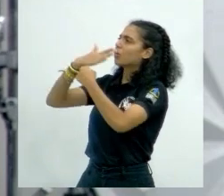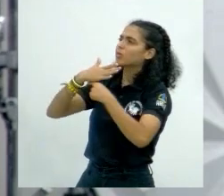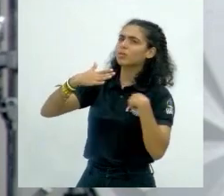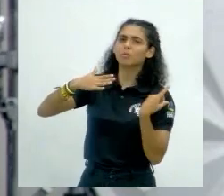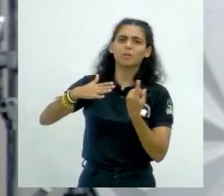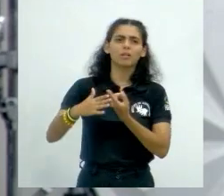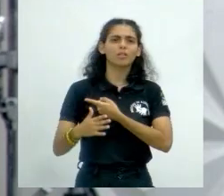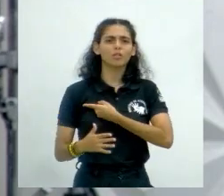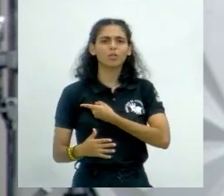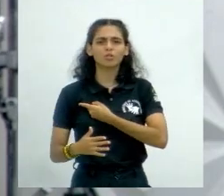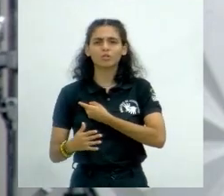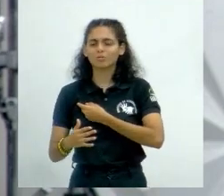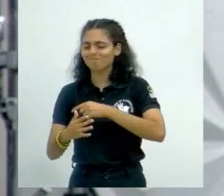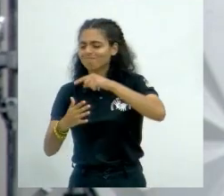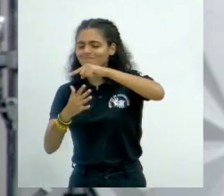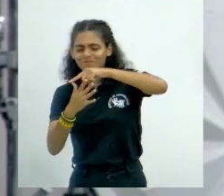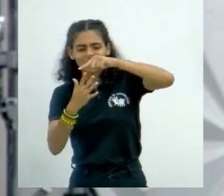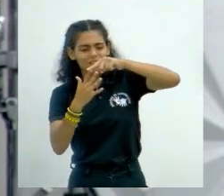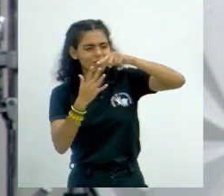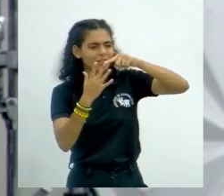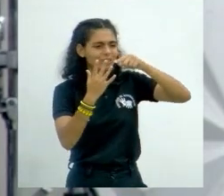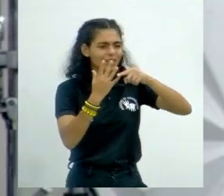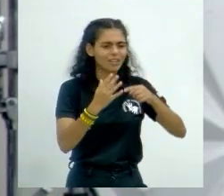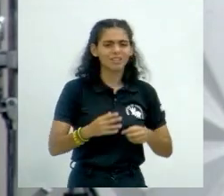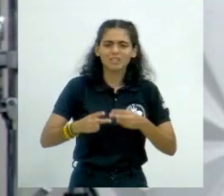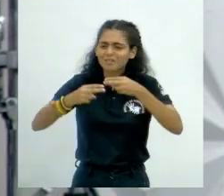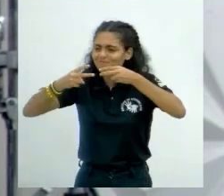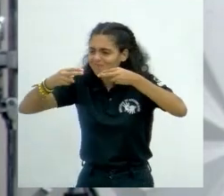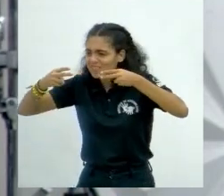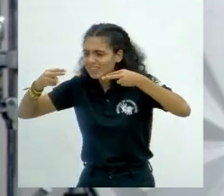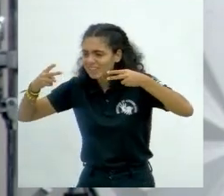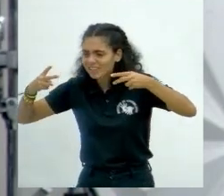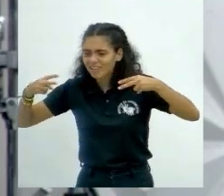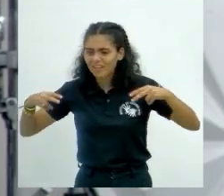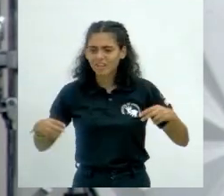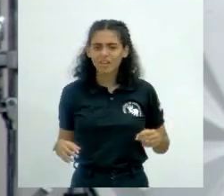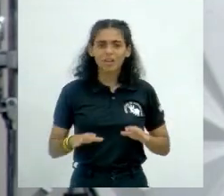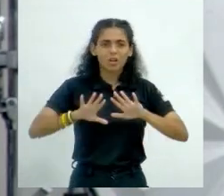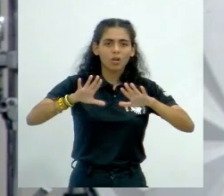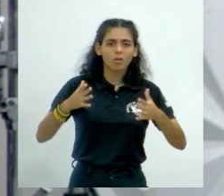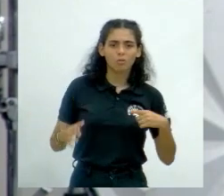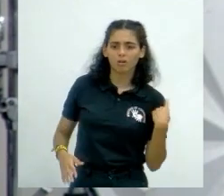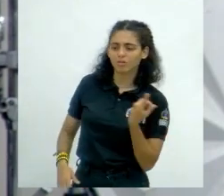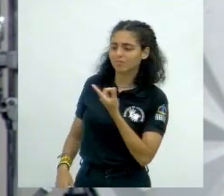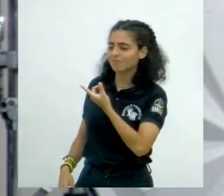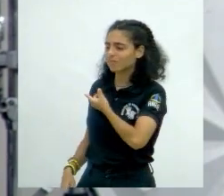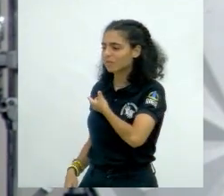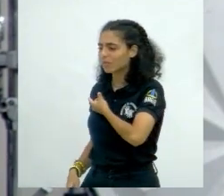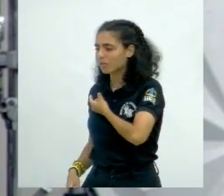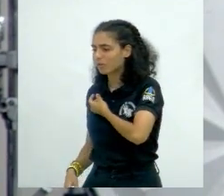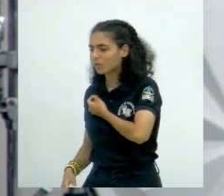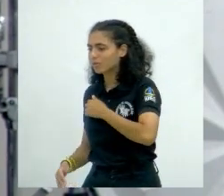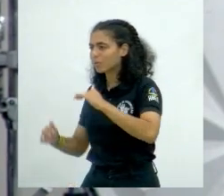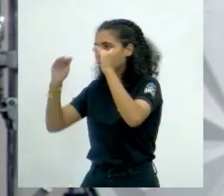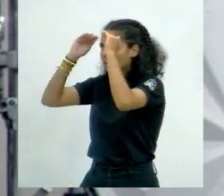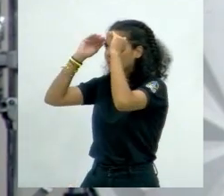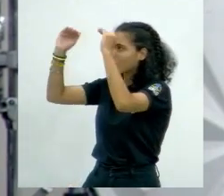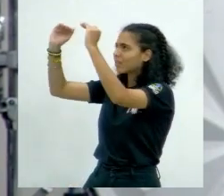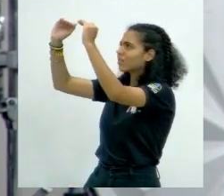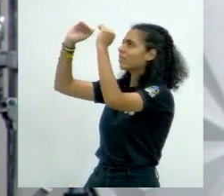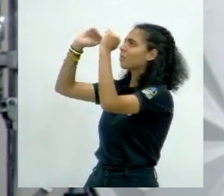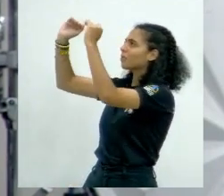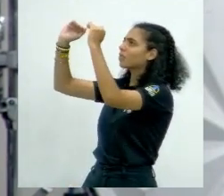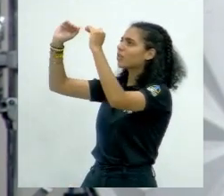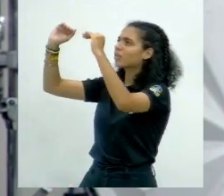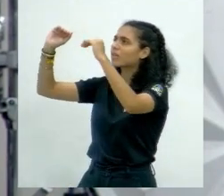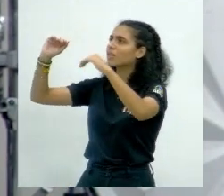ela é rica no seu bojo. E quando a gente teme ao Senhor, quando a gente dá ouvidos à sua palavra, é isso que a gente